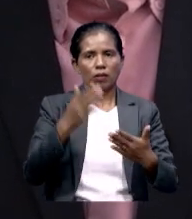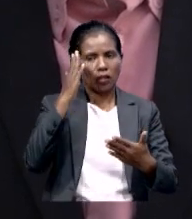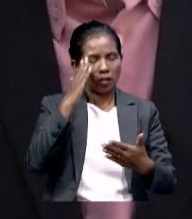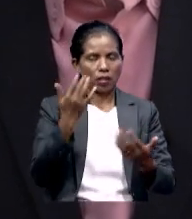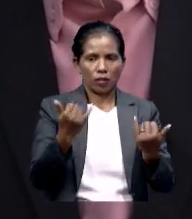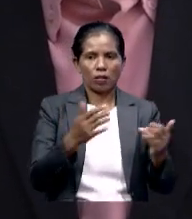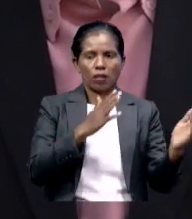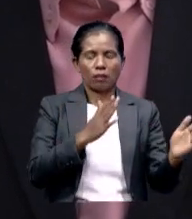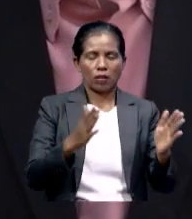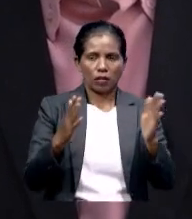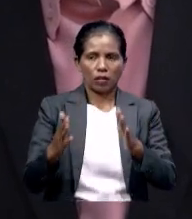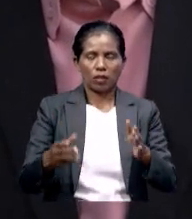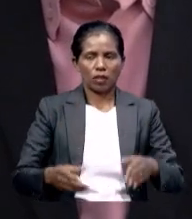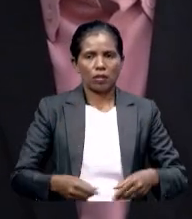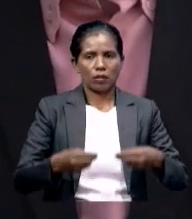processo distribuição